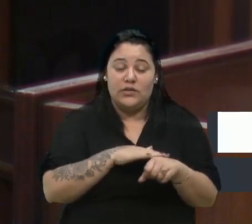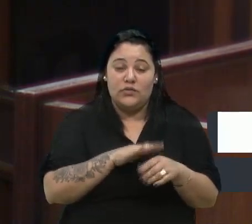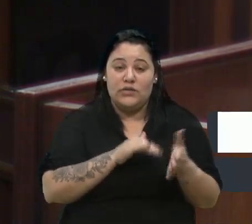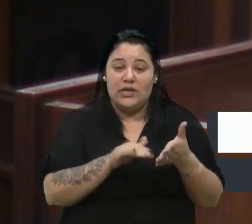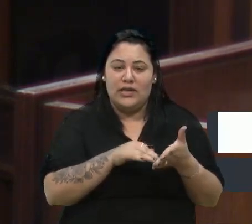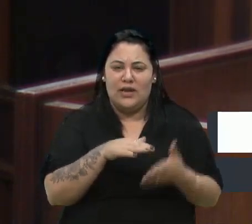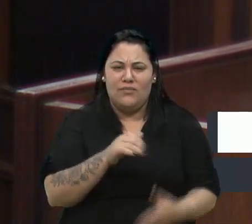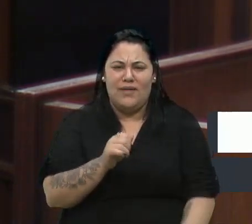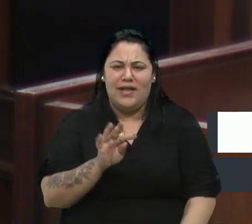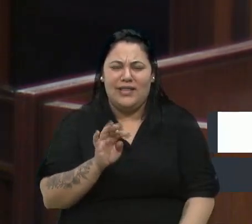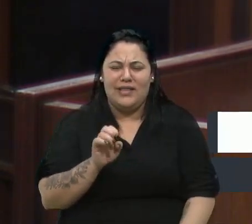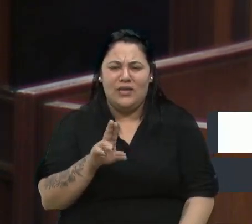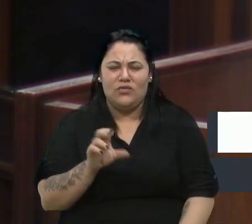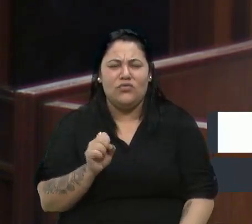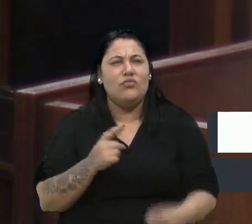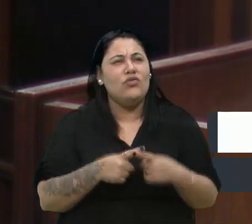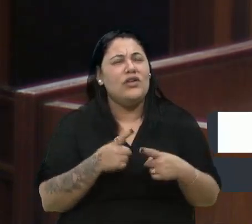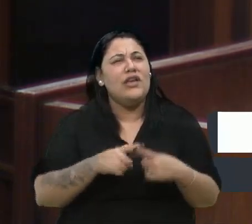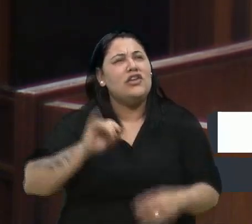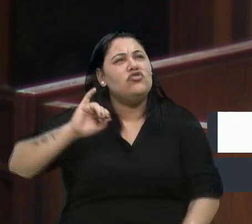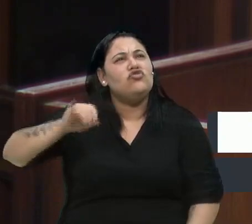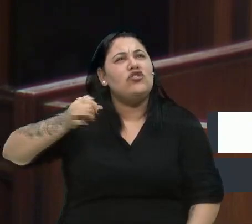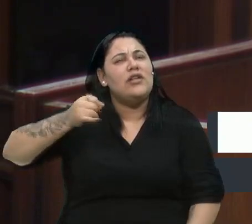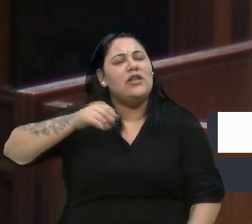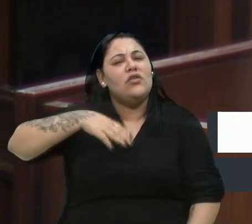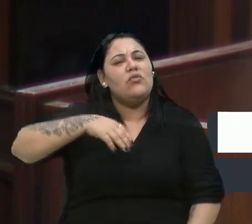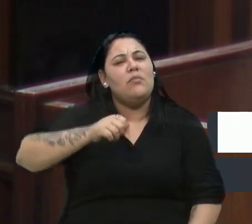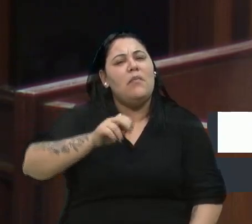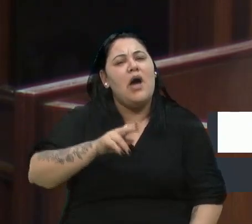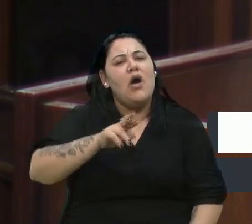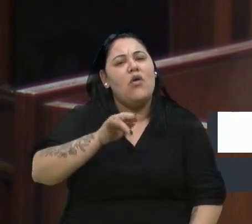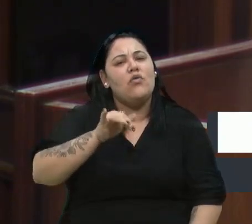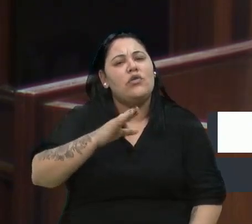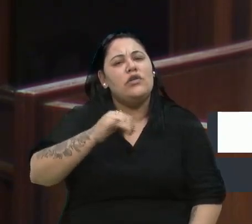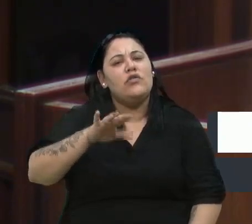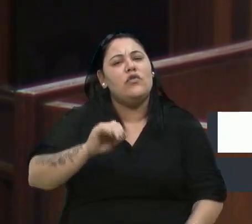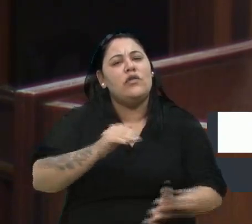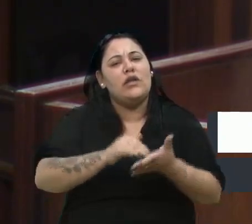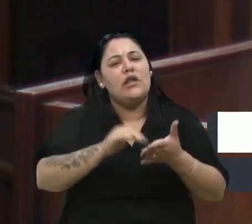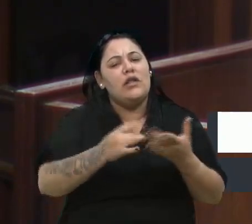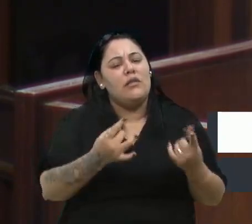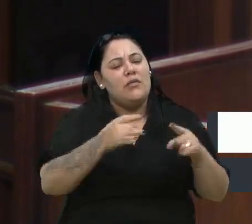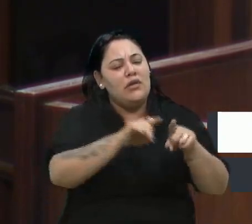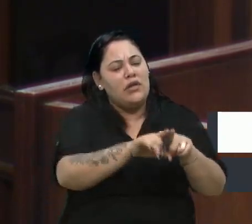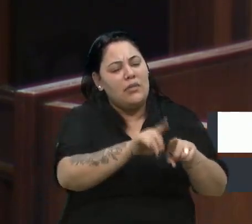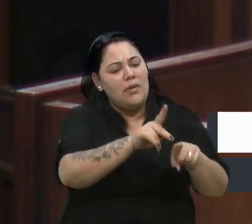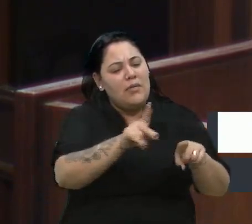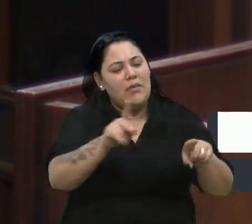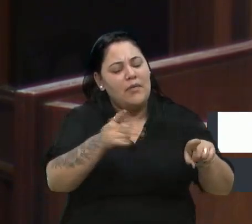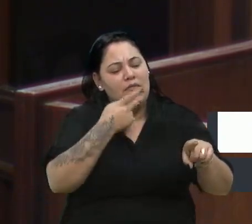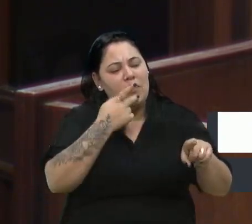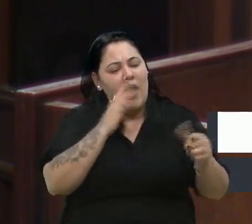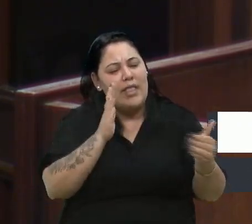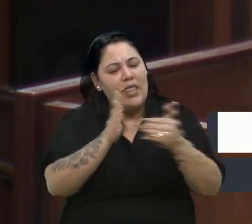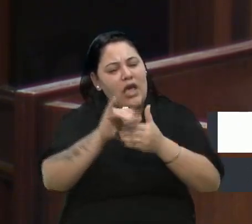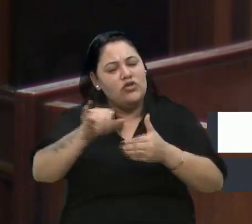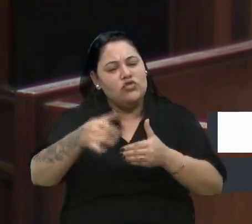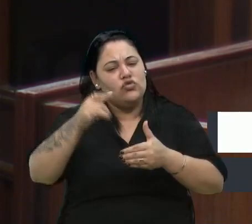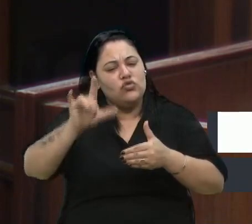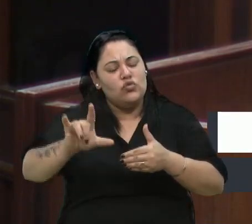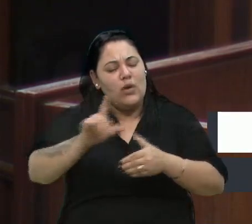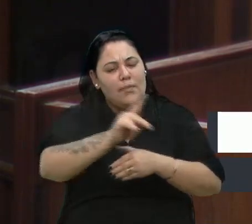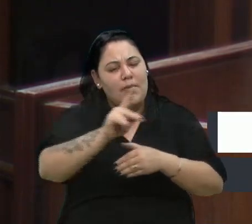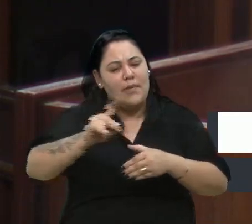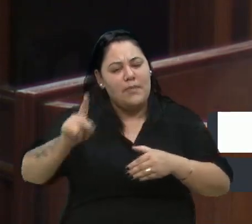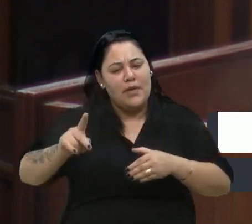porque em janeiro, o Maurício, quando era secretário das parcerias, me disse que até julho, D'Ambrosa, até julho, a PPP